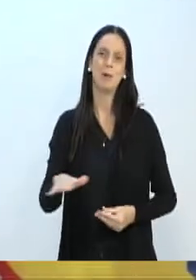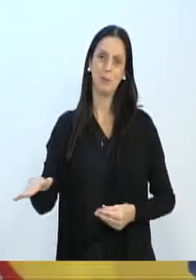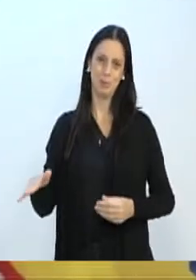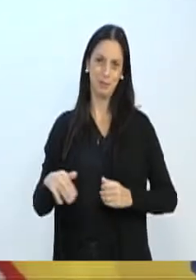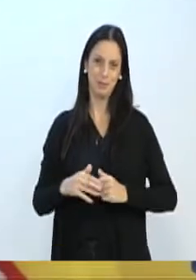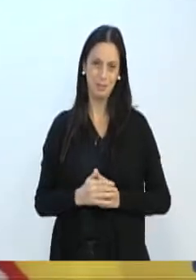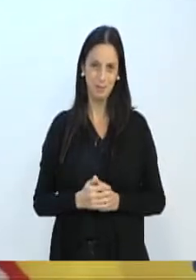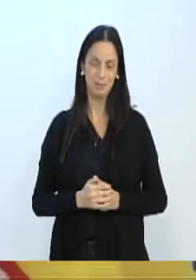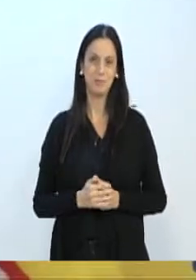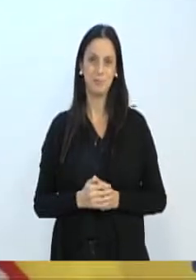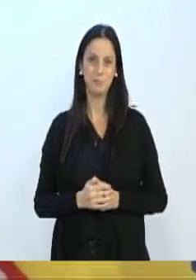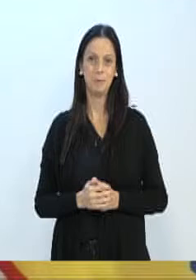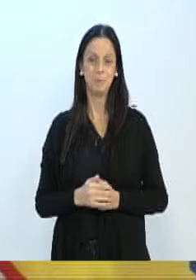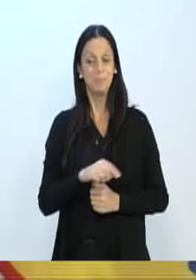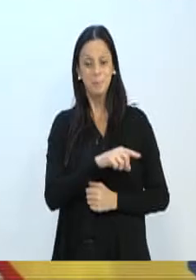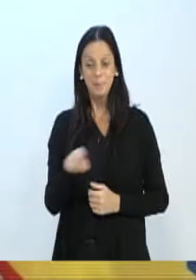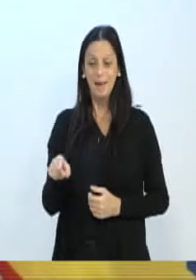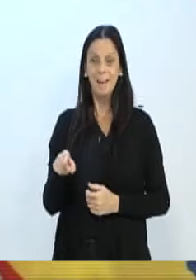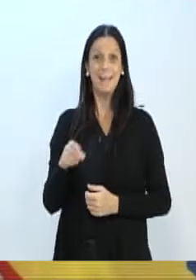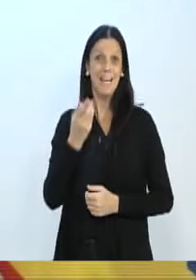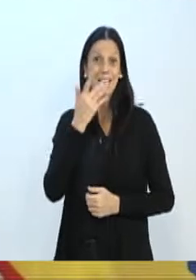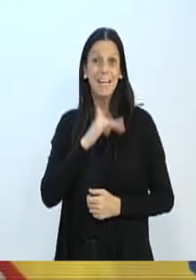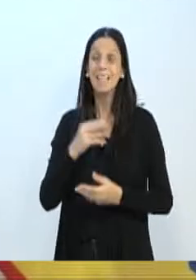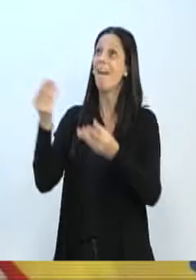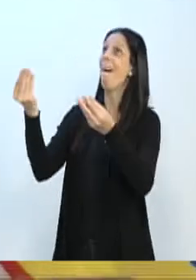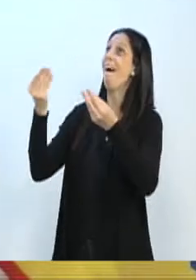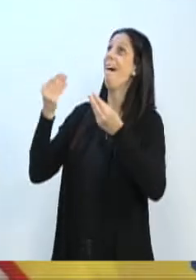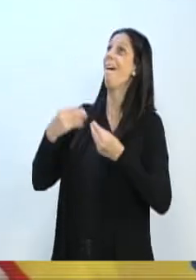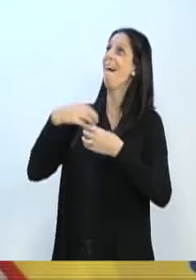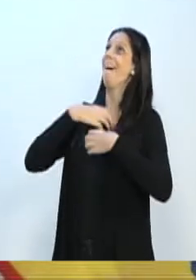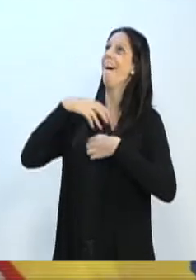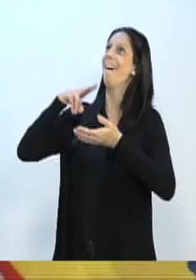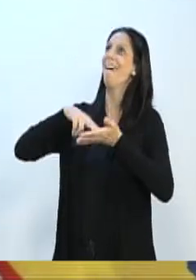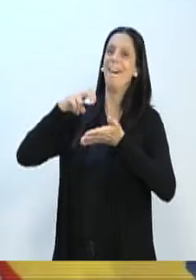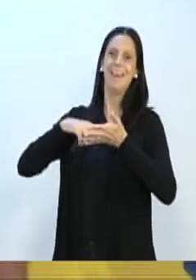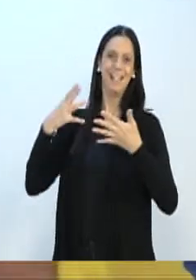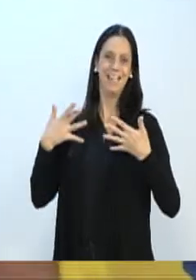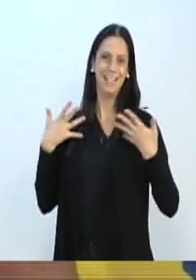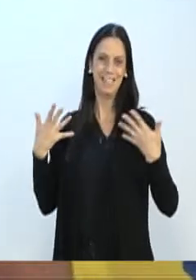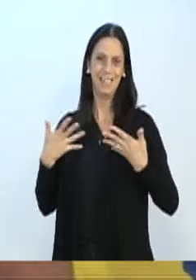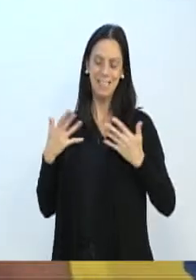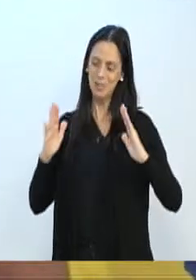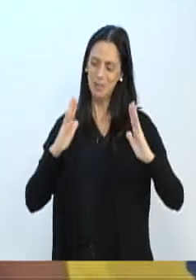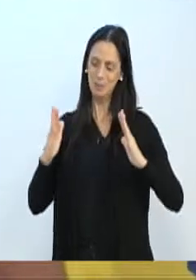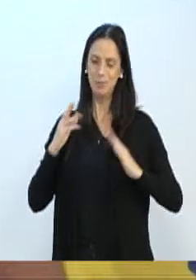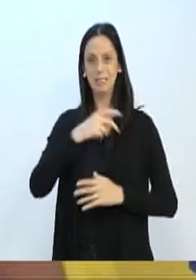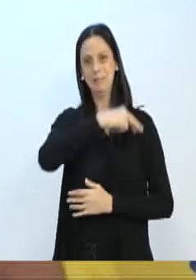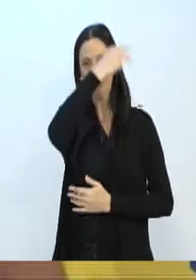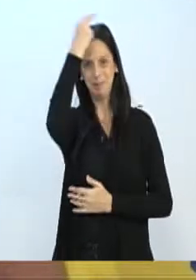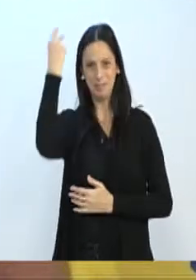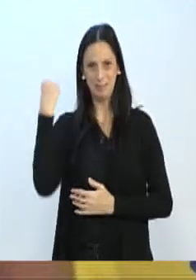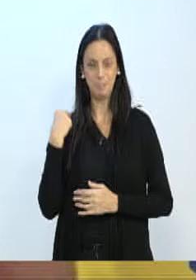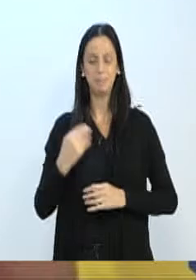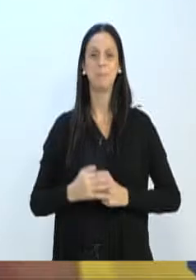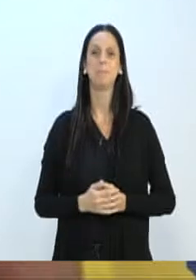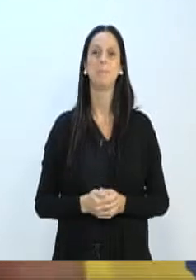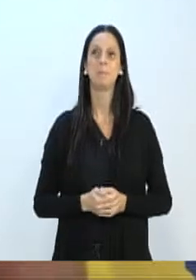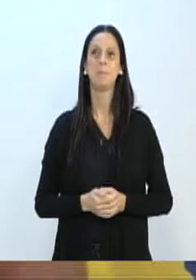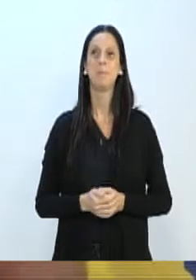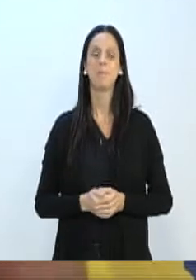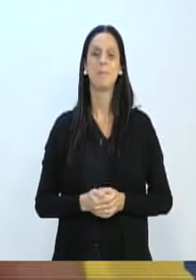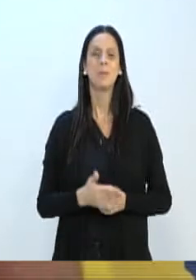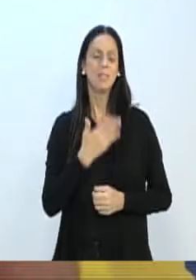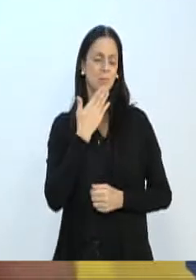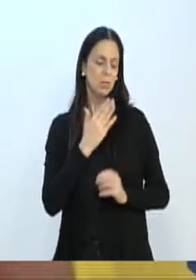crianças realmente sentir uma alegria no Natal. E dando sequência também, presidente, se puder botar só mais um